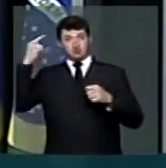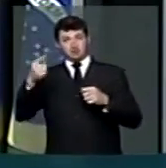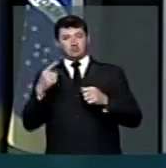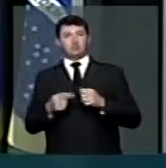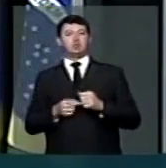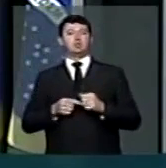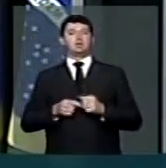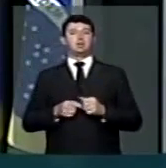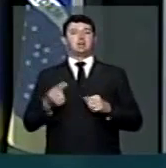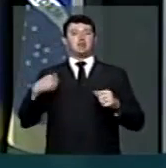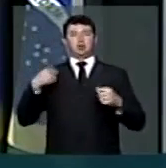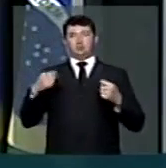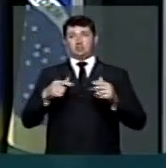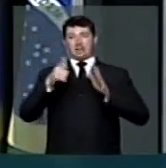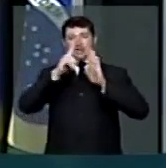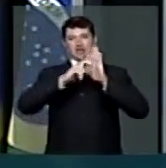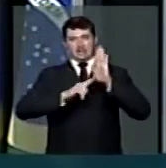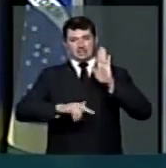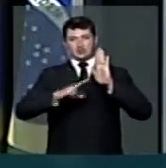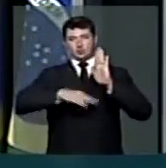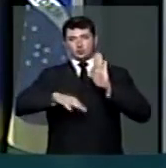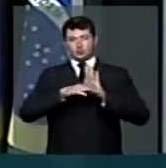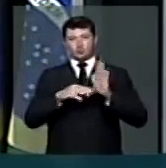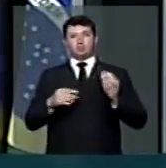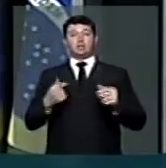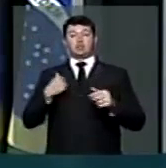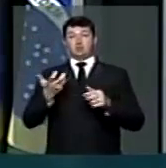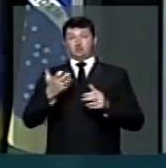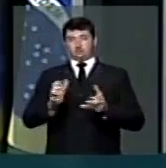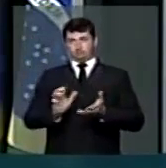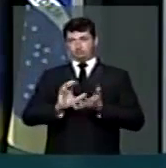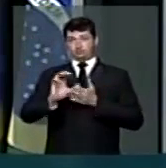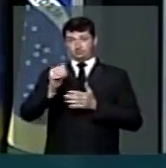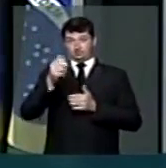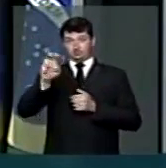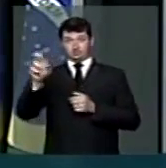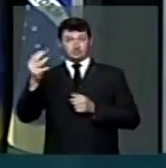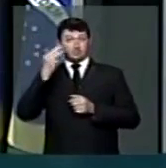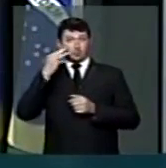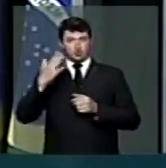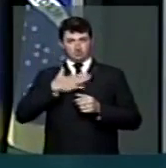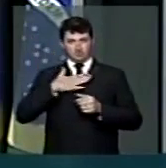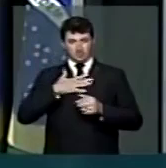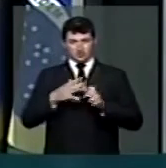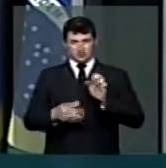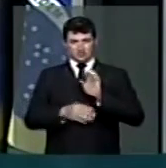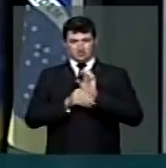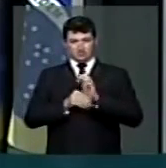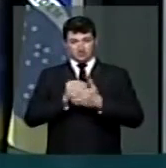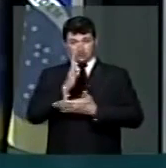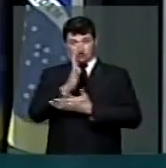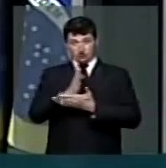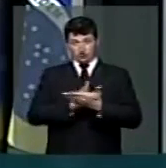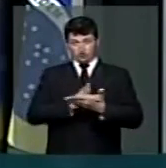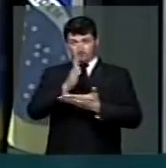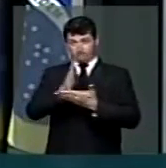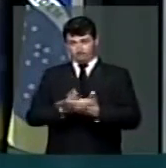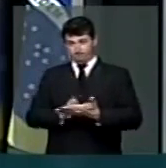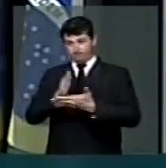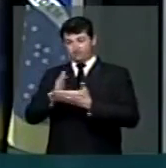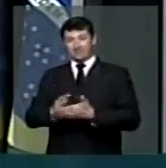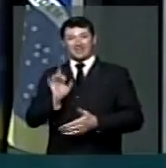eu irei listar. Eu procuro destinar os 15 milhões de emendas, fatiando-as com